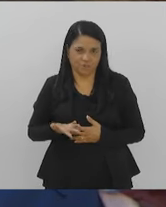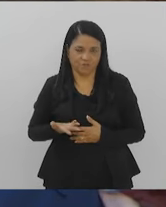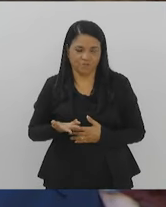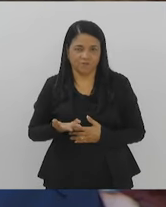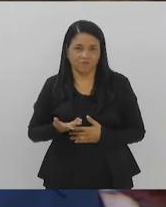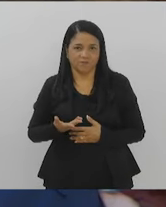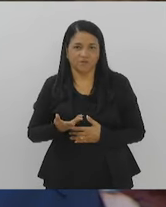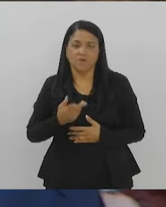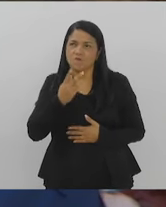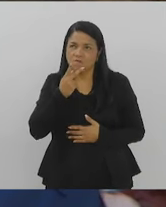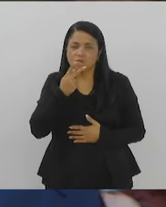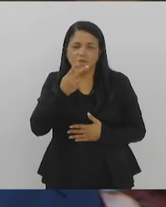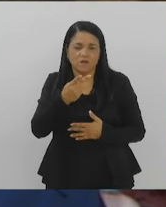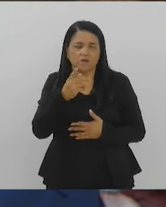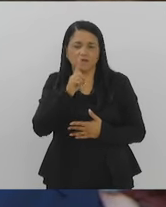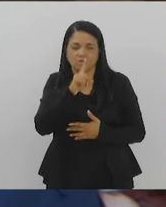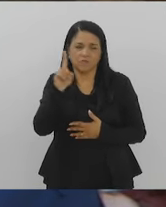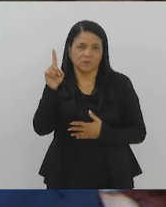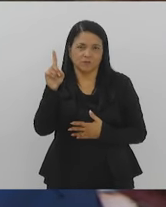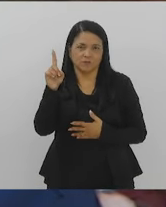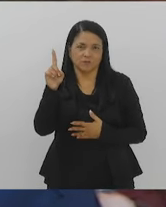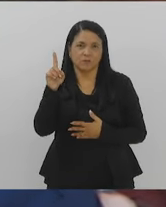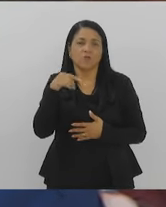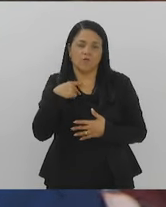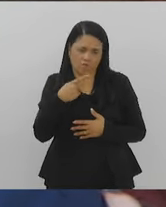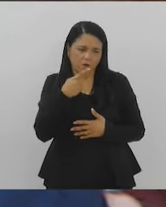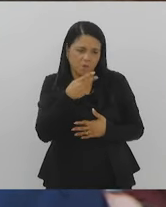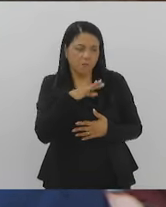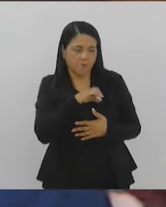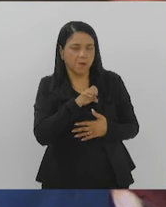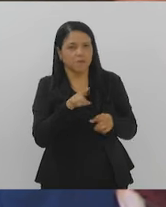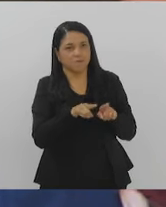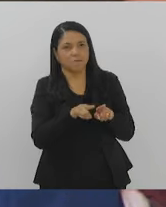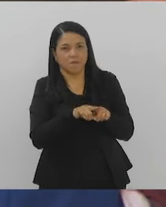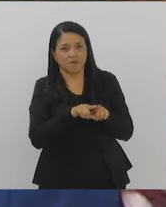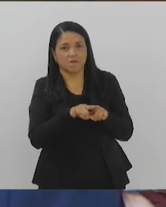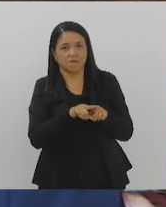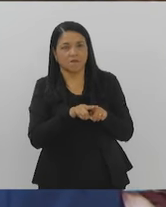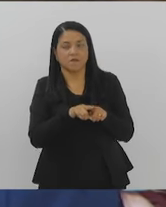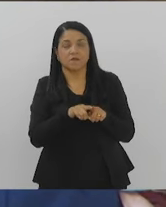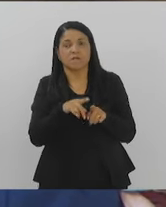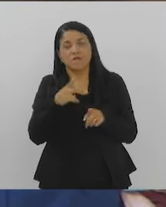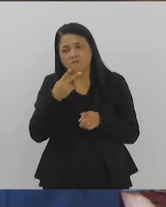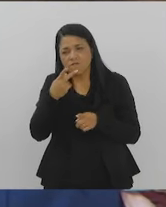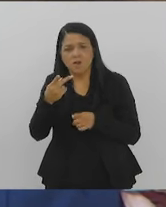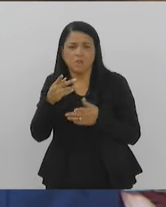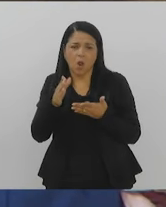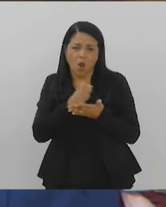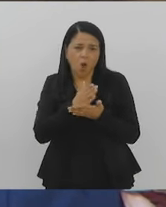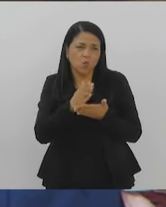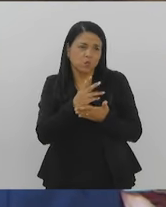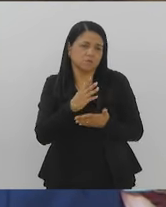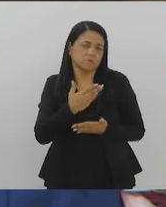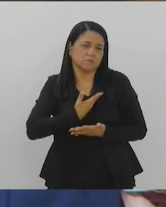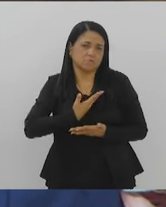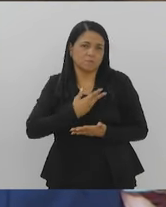Confessei isso um dia à minha mãe e confessei a alguns amigos particulares.